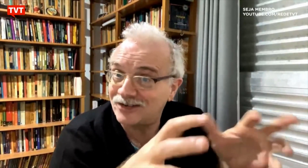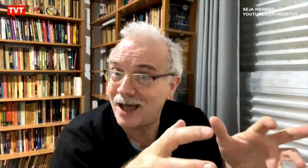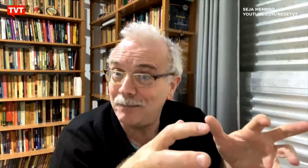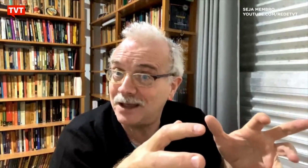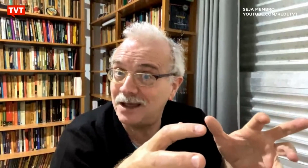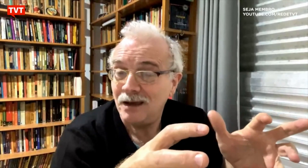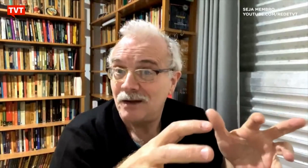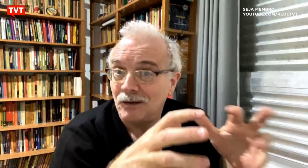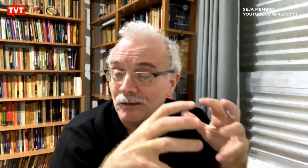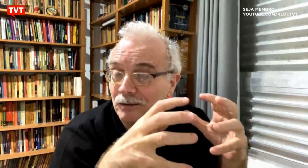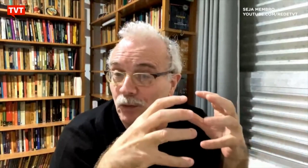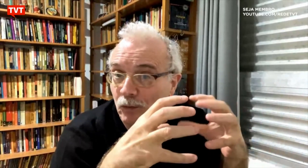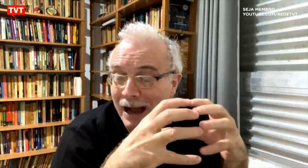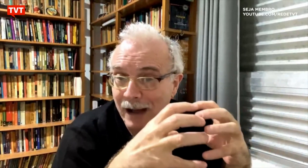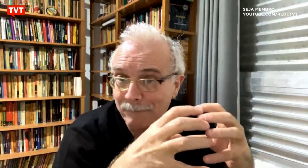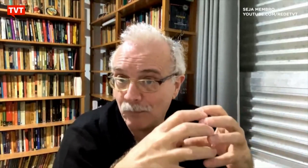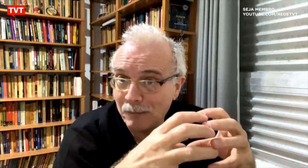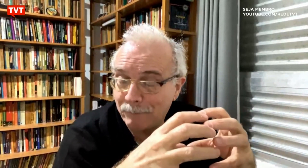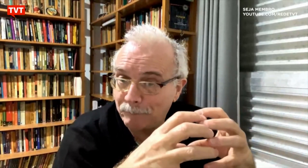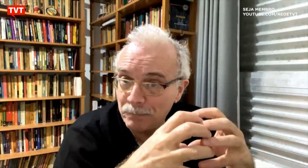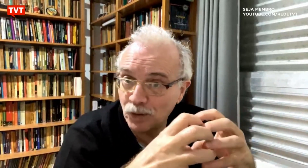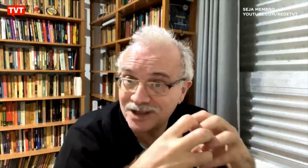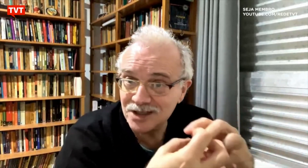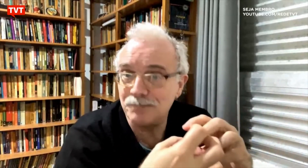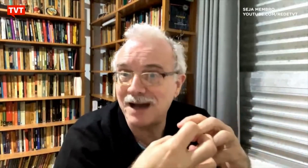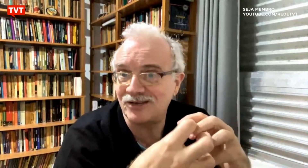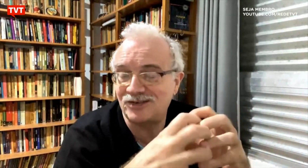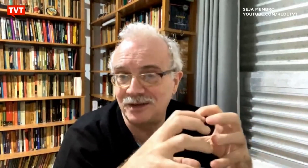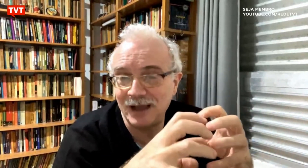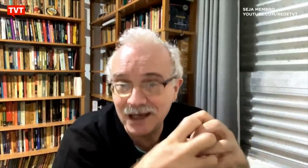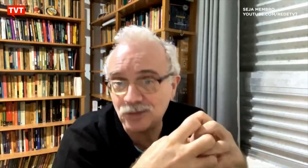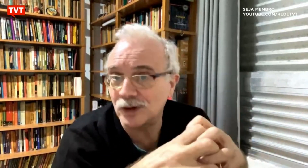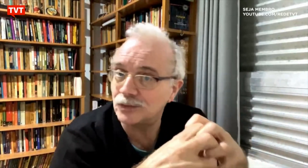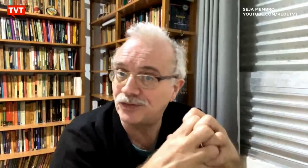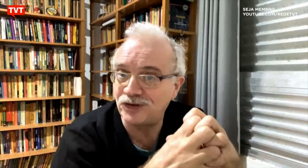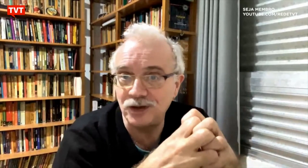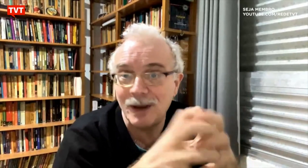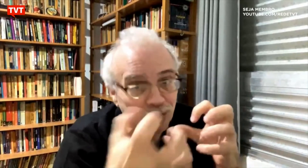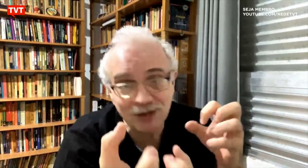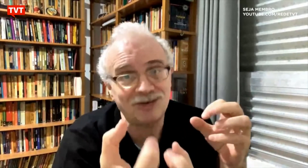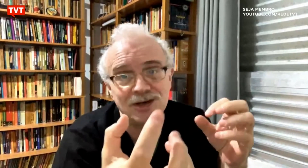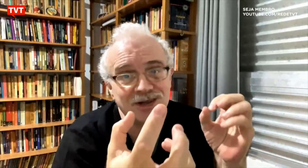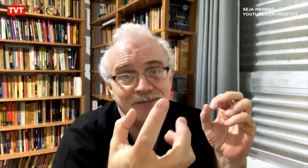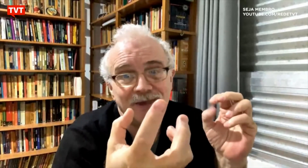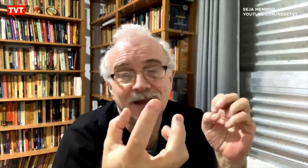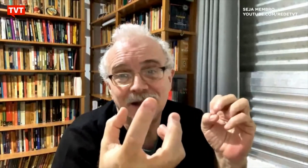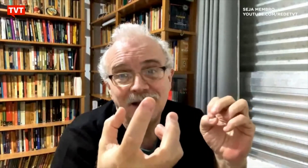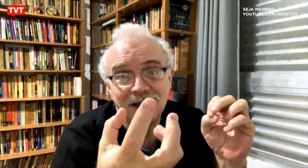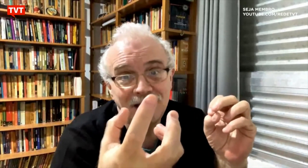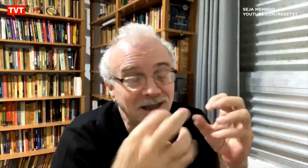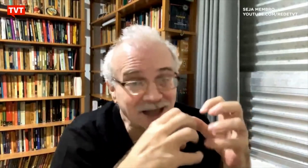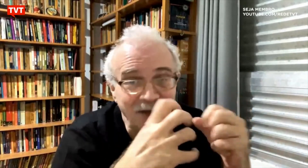ele sabe que uma importante base eleitoral do Ciro é progressista,